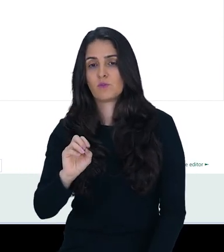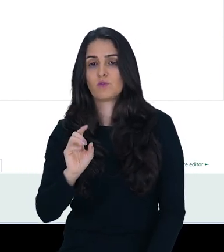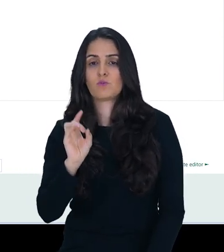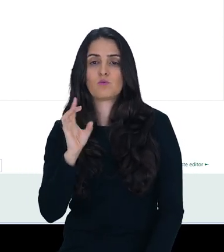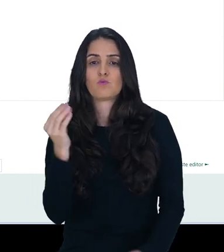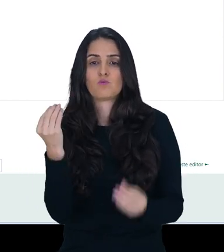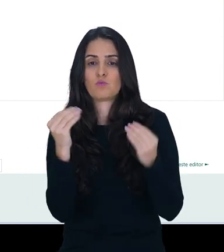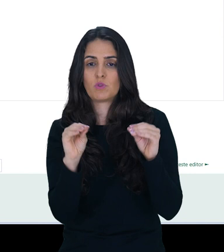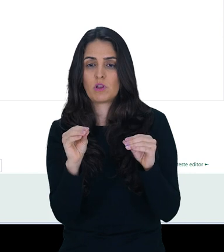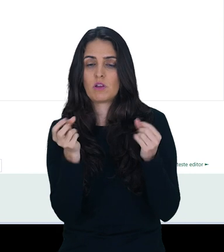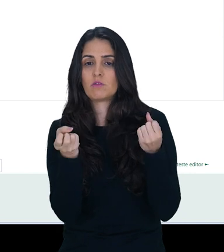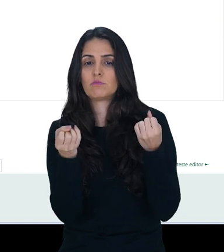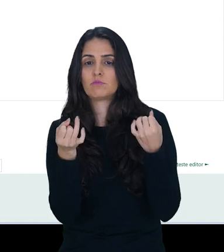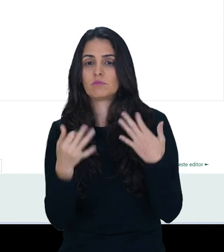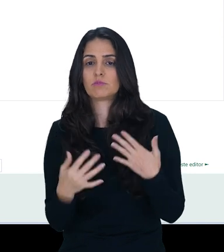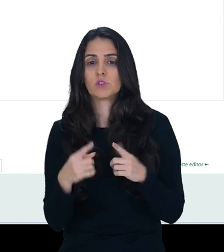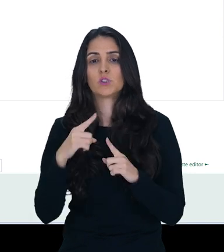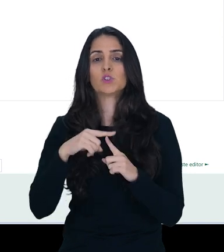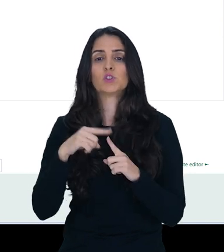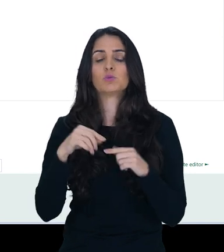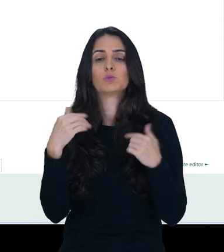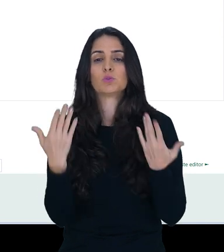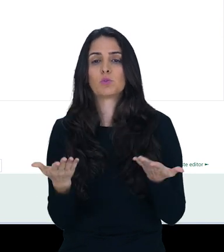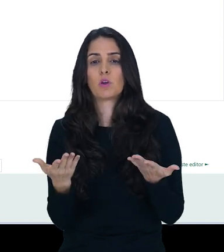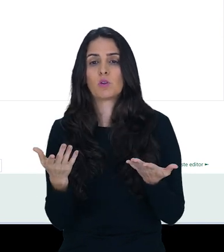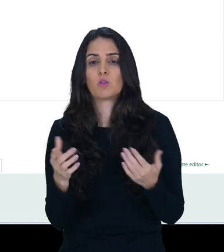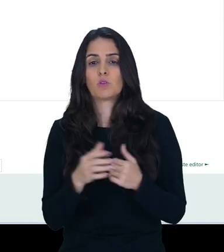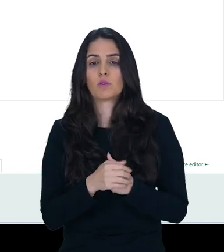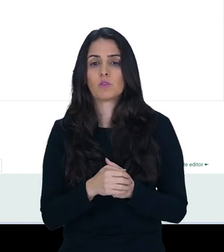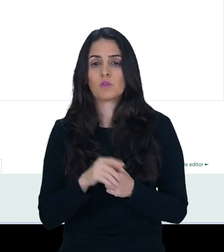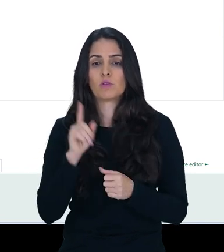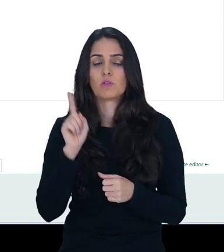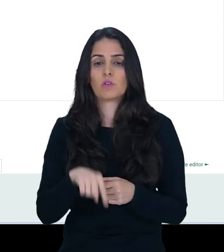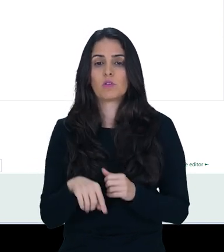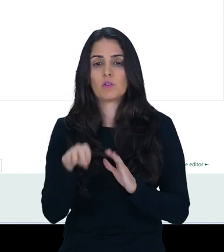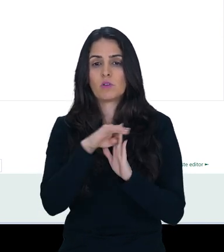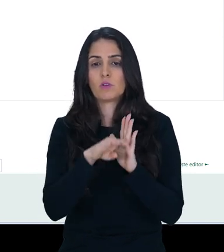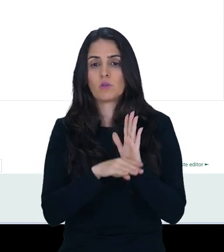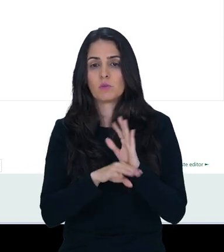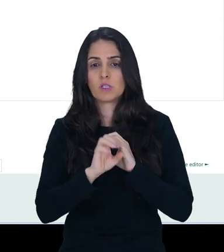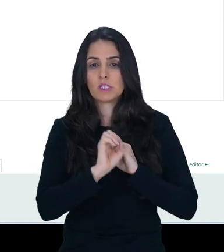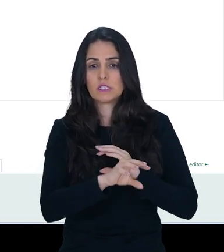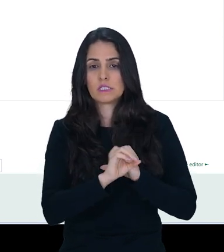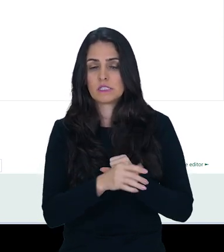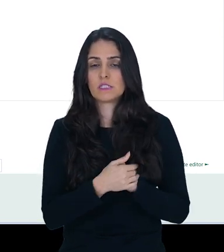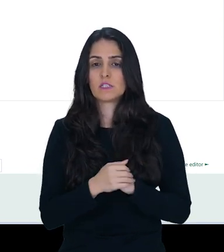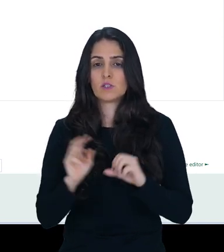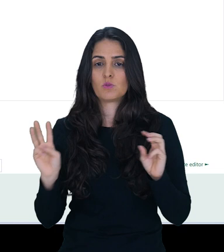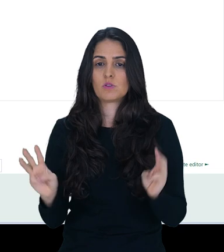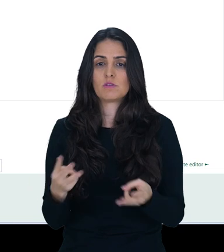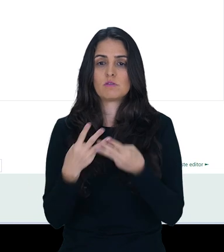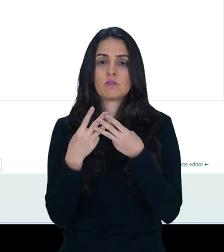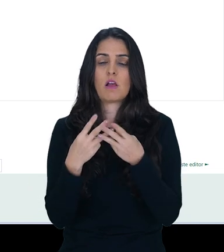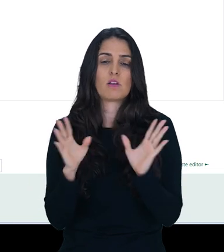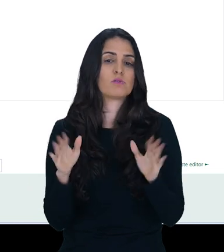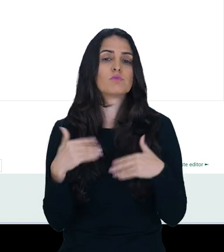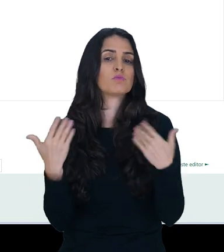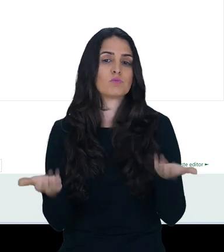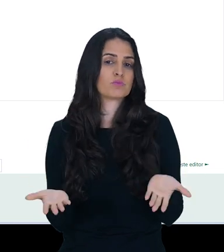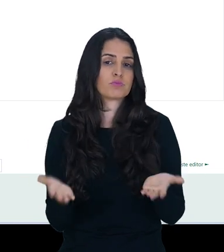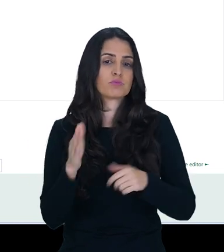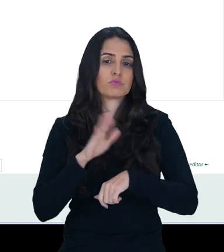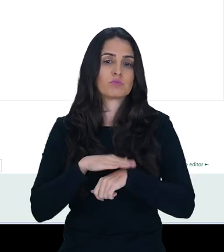arquivo só para teste Mas você vai explicar né Que tipo de arquivo é um plano de ensino é um slide enfim o que